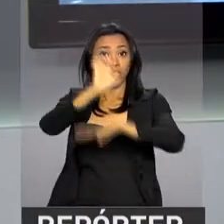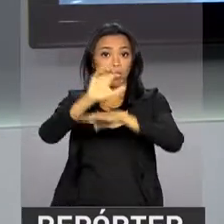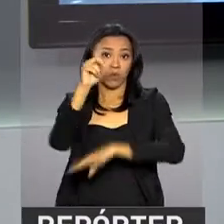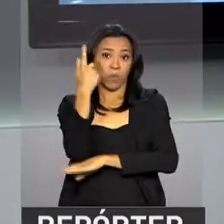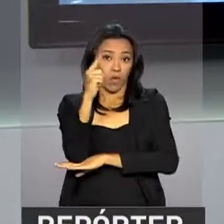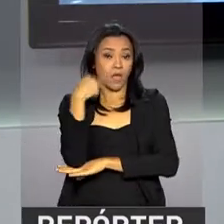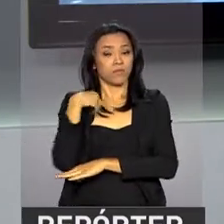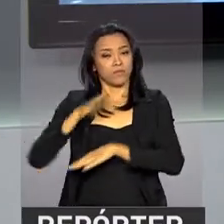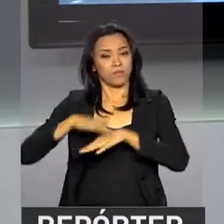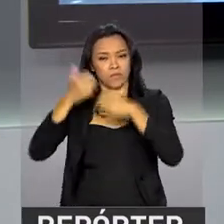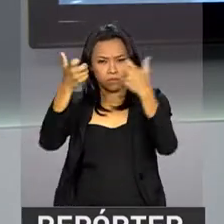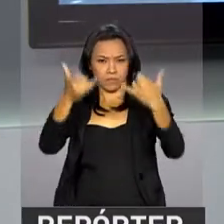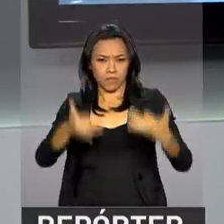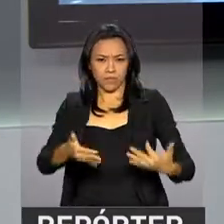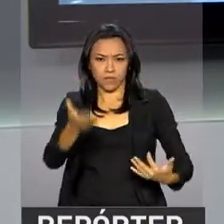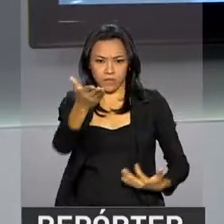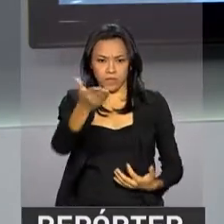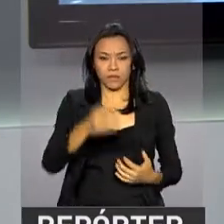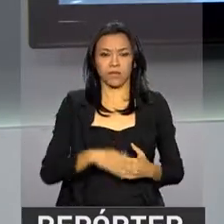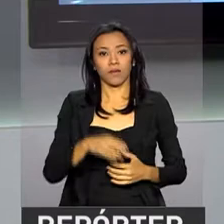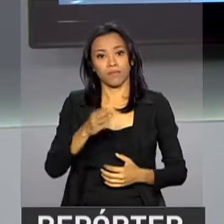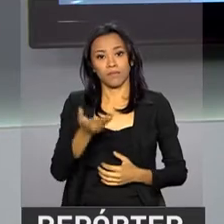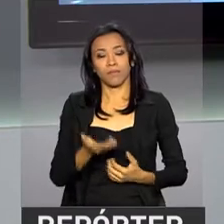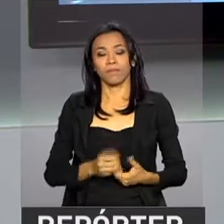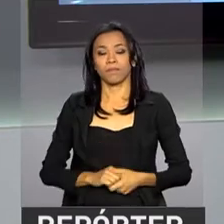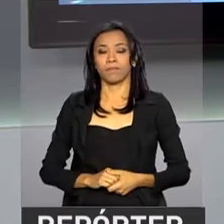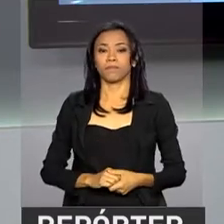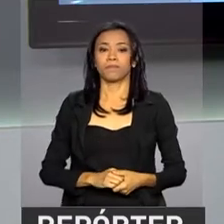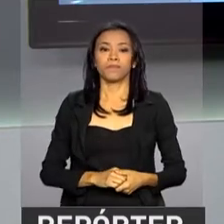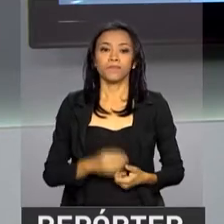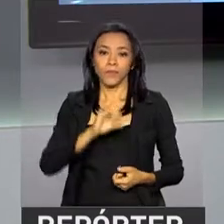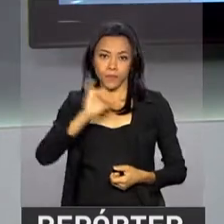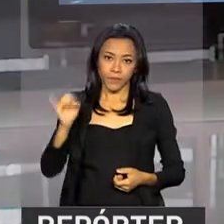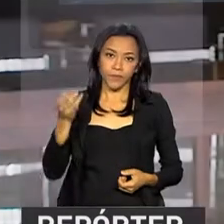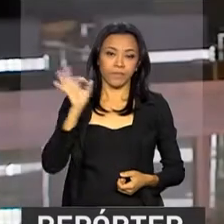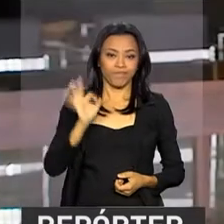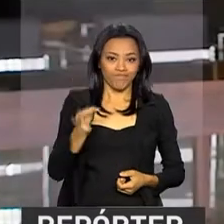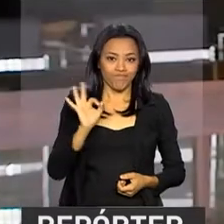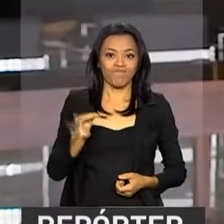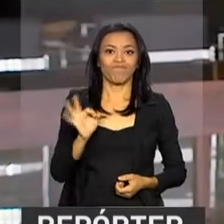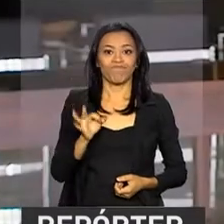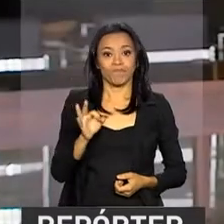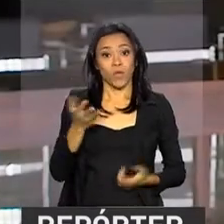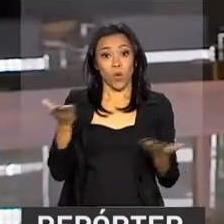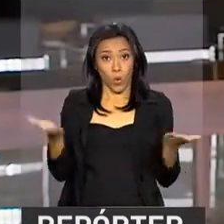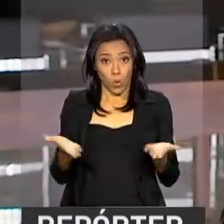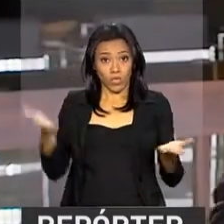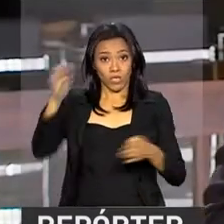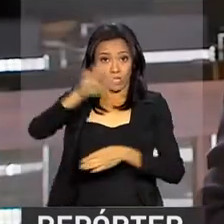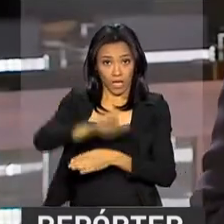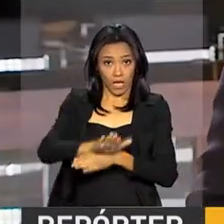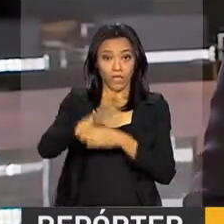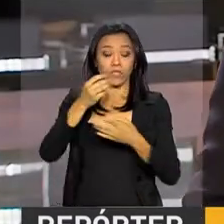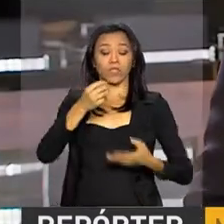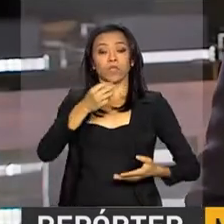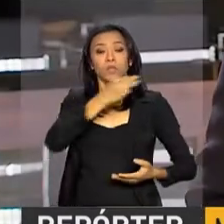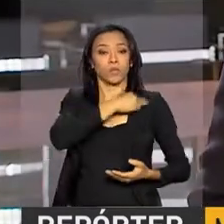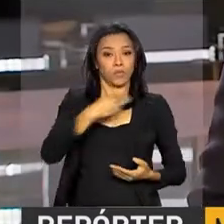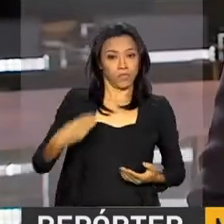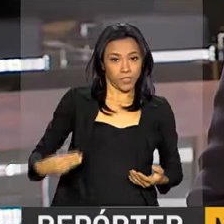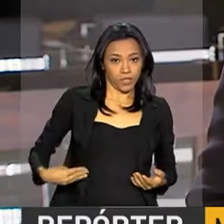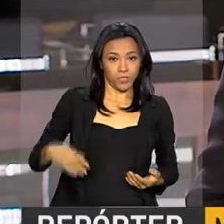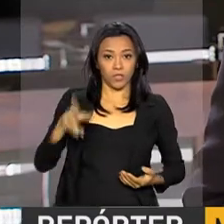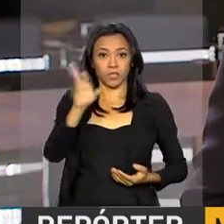detalhes da operação o lata isso é isso mesmo thaíssa bom hoje à tarde o ministro raul